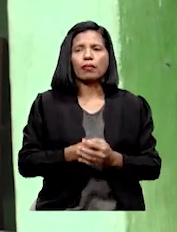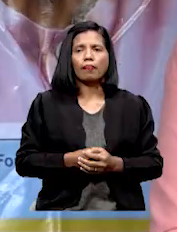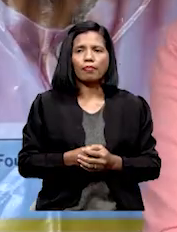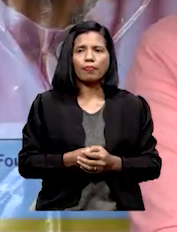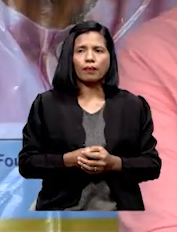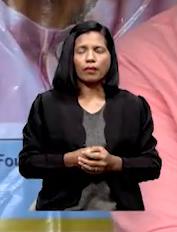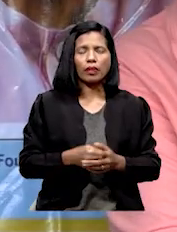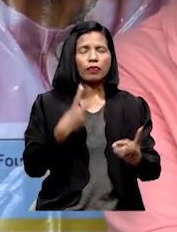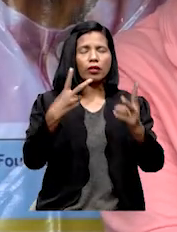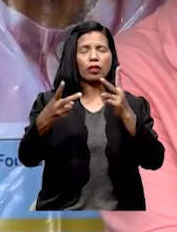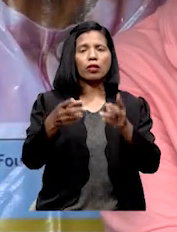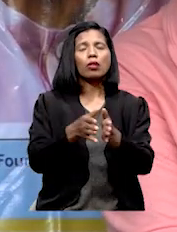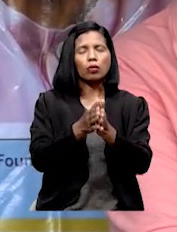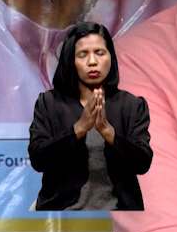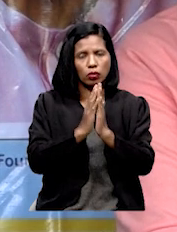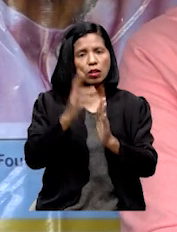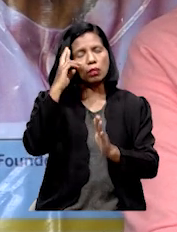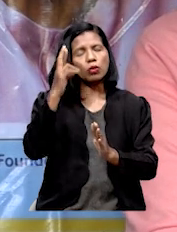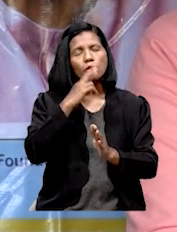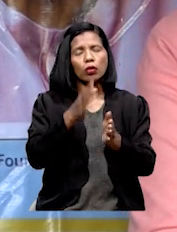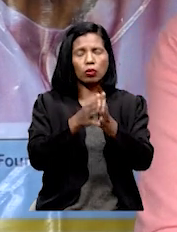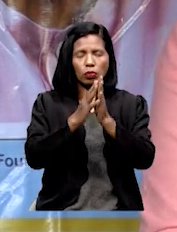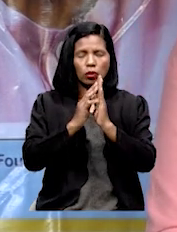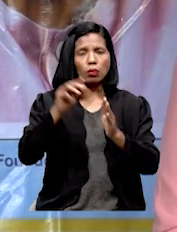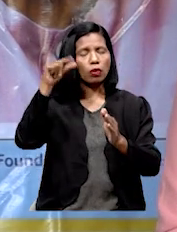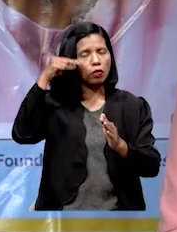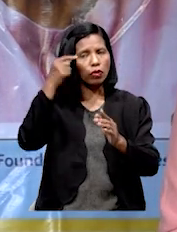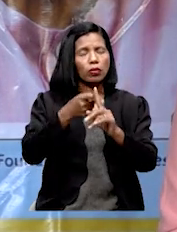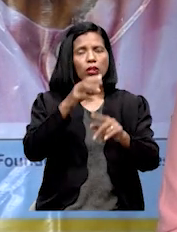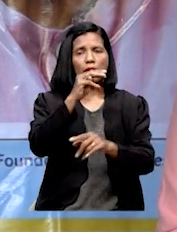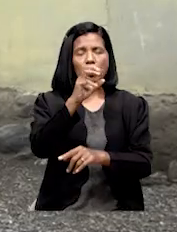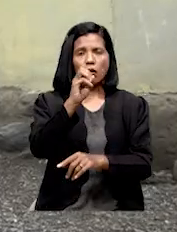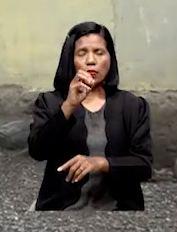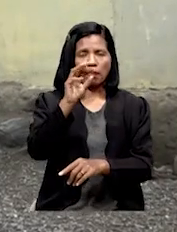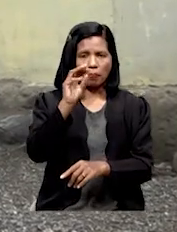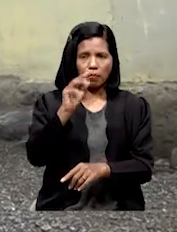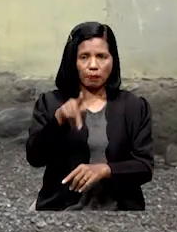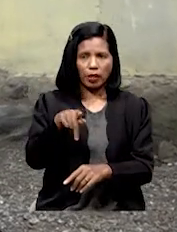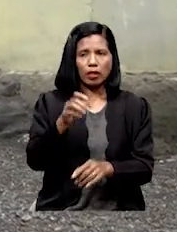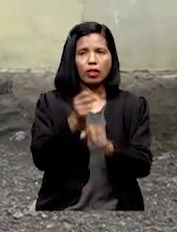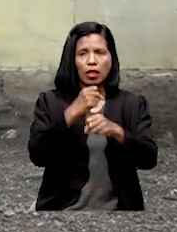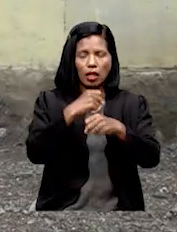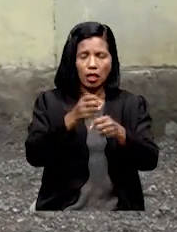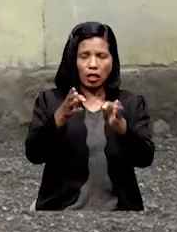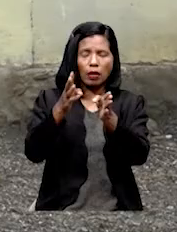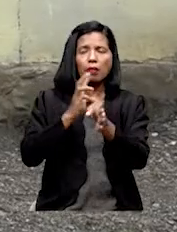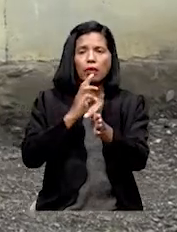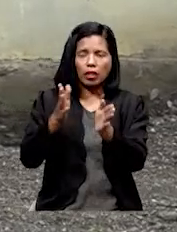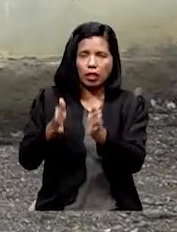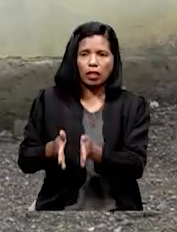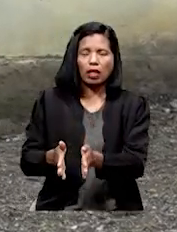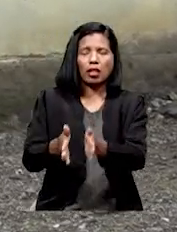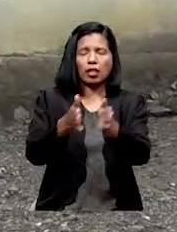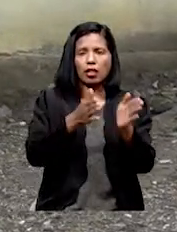Ramos Horta husu ba governo li husi Ministério Obras Públicas, hodi hare drainagem ne bebele protege escola sira, atula